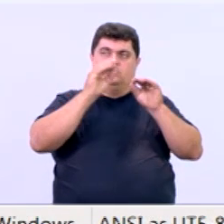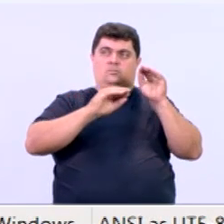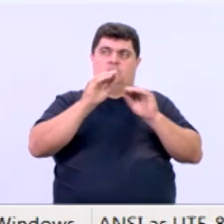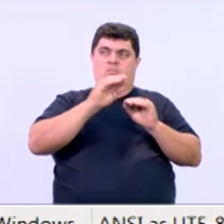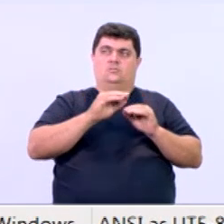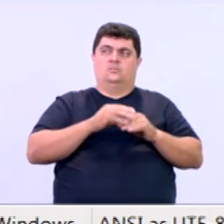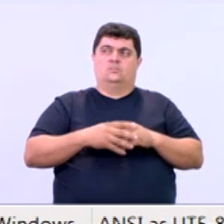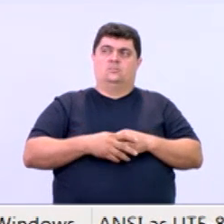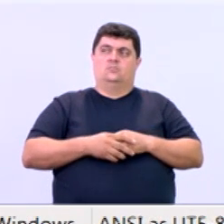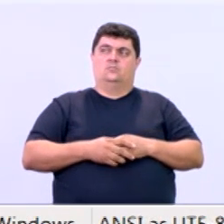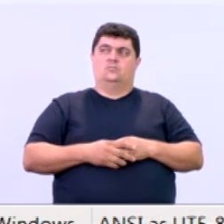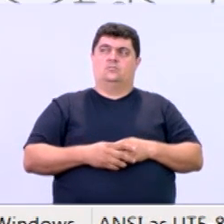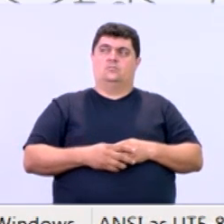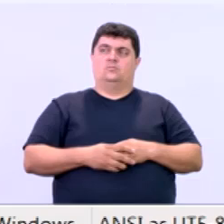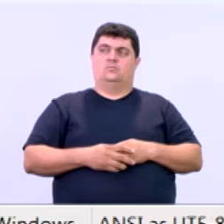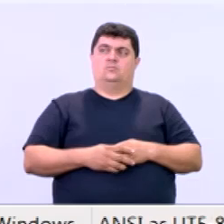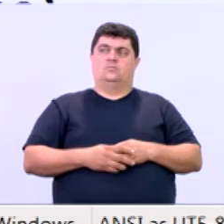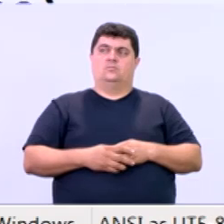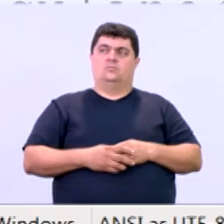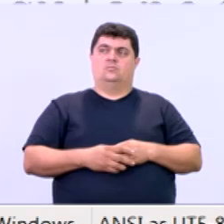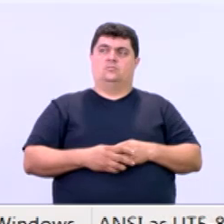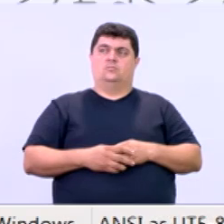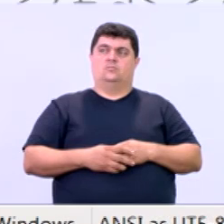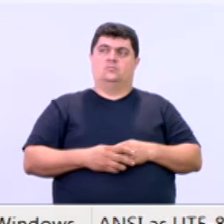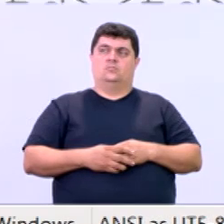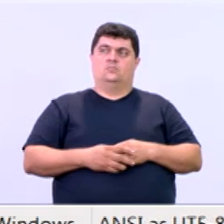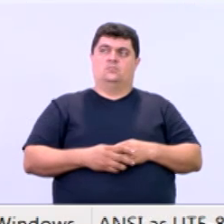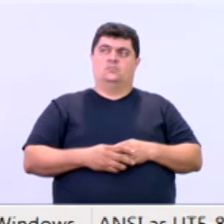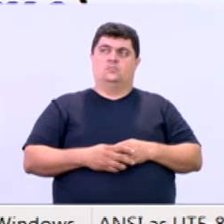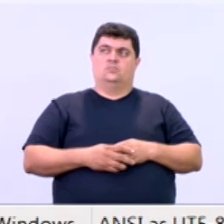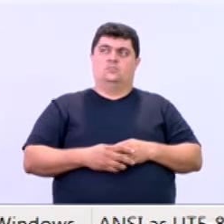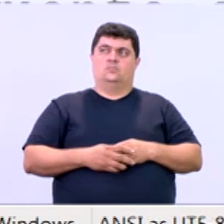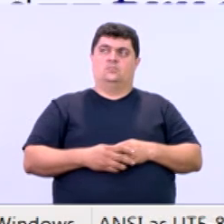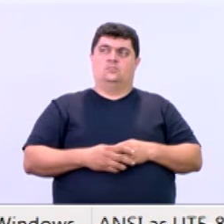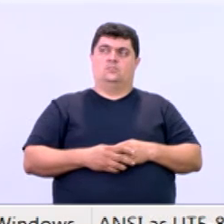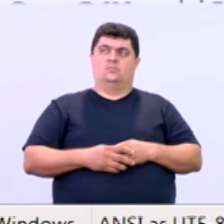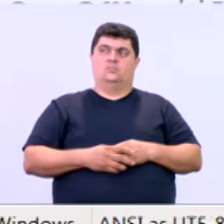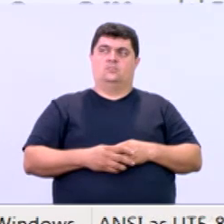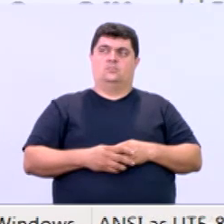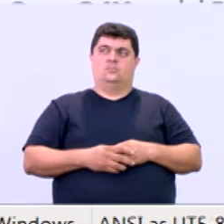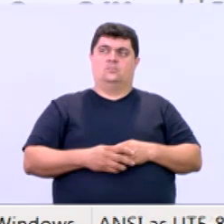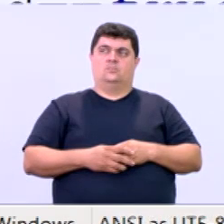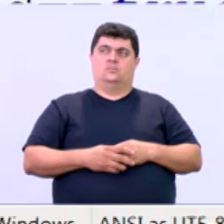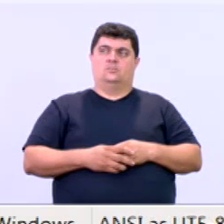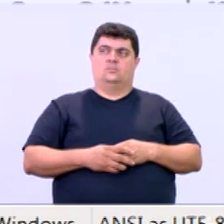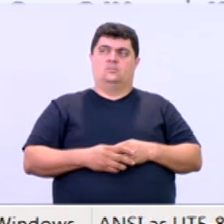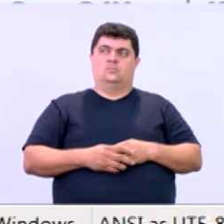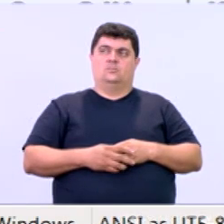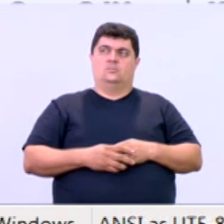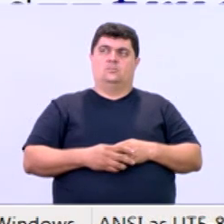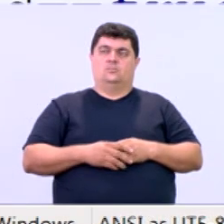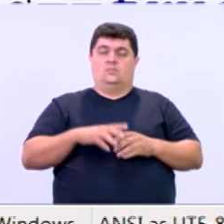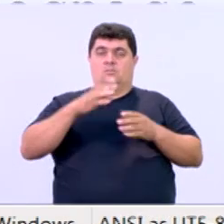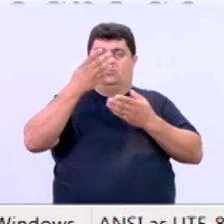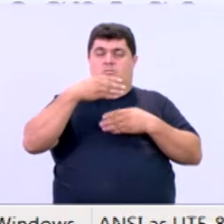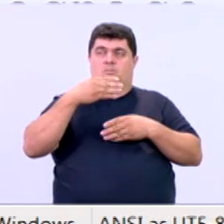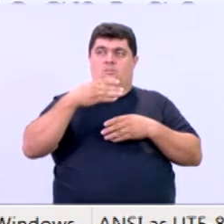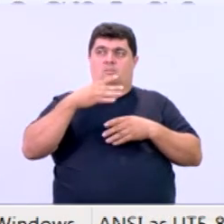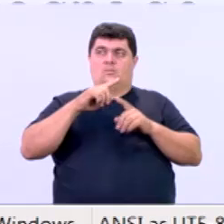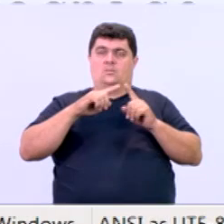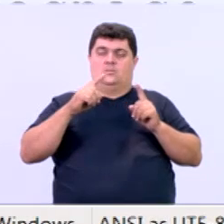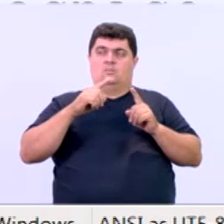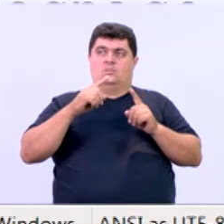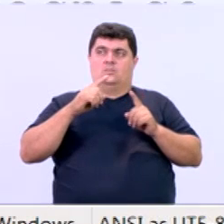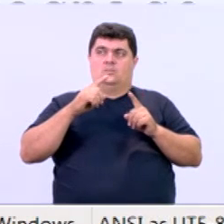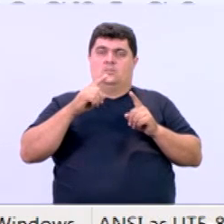exemplos que nós estamos dando do que a linguagem é capaz de fazer. Na prova, o que nós vamos dar é muito mais